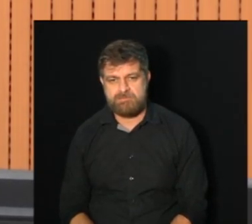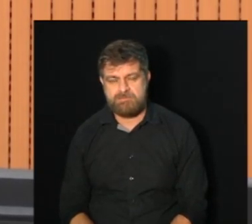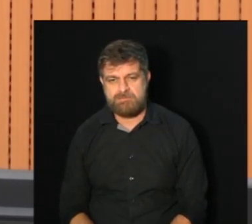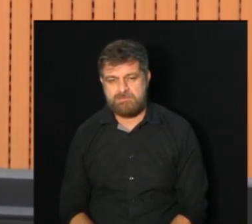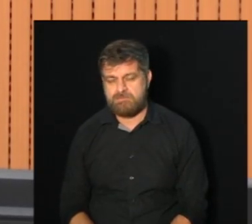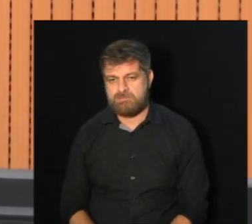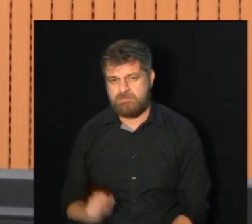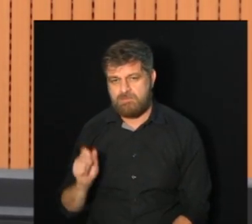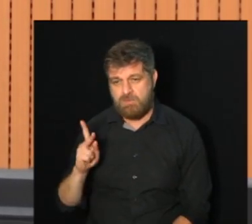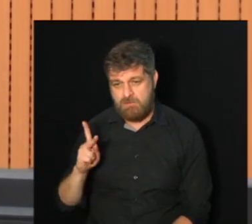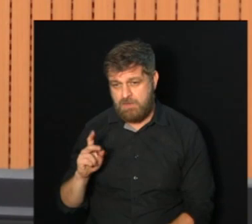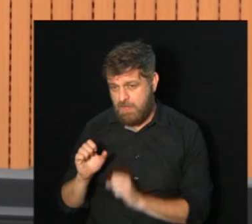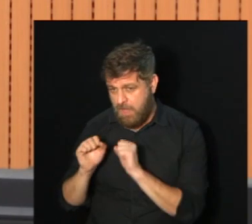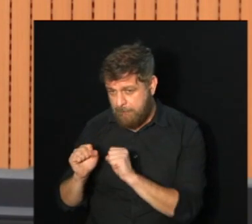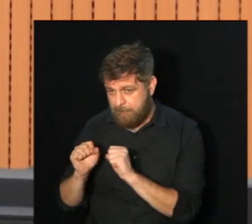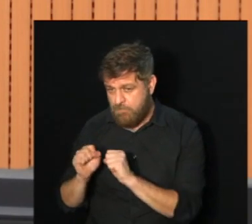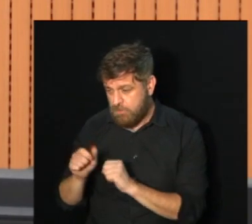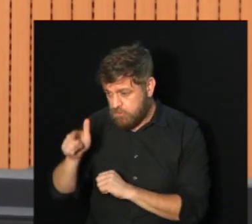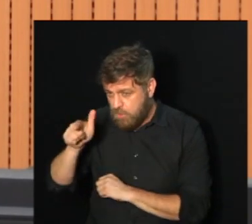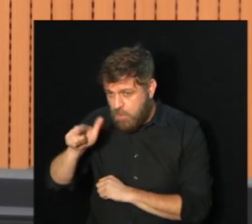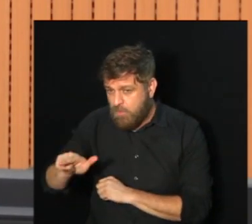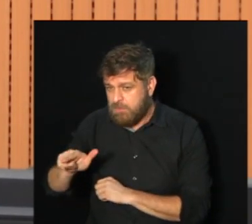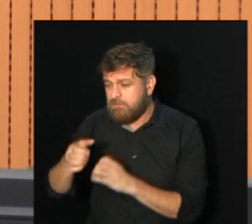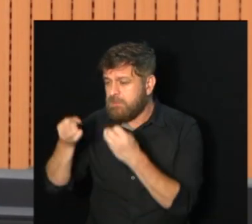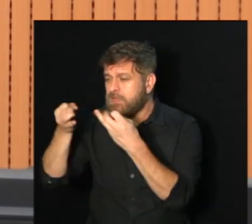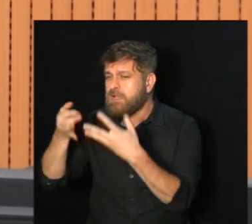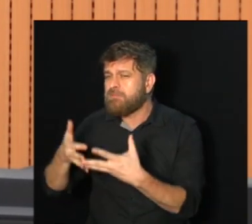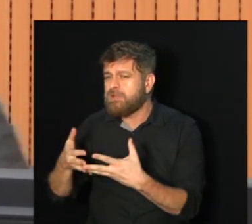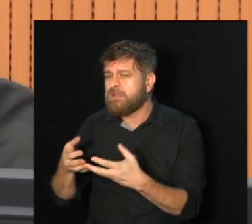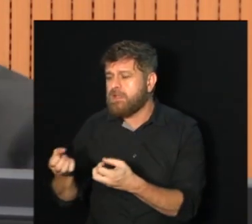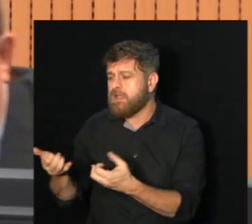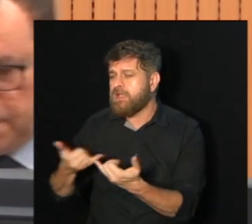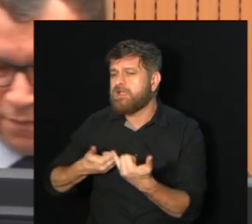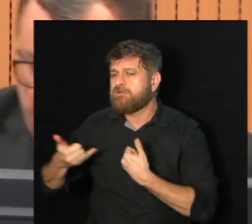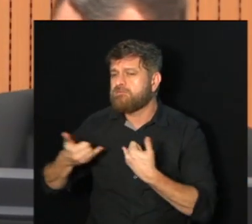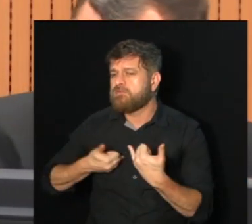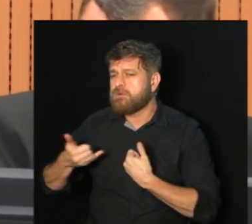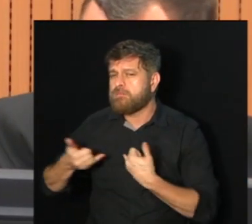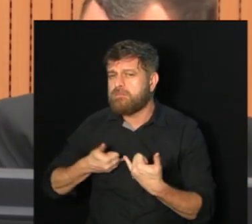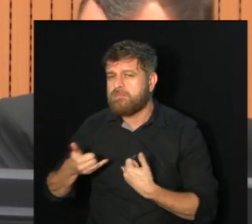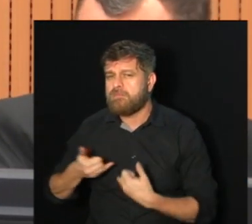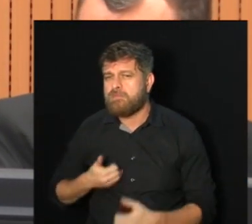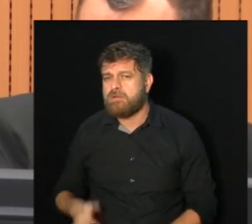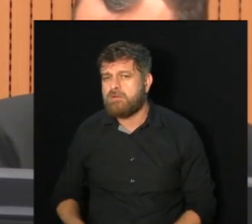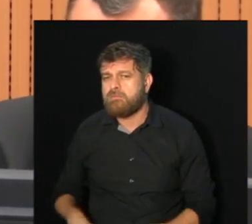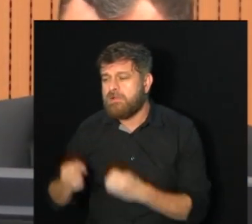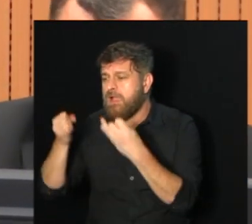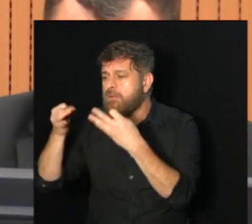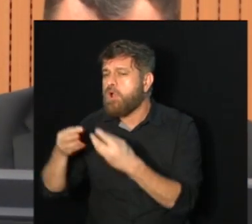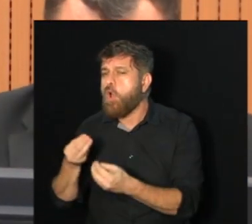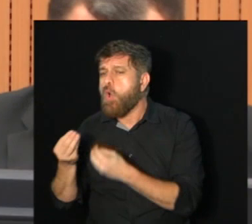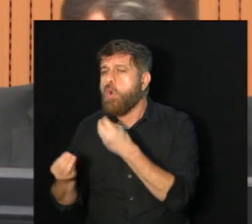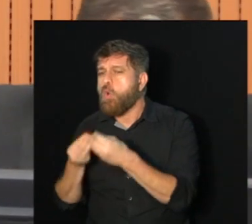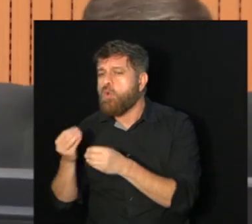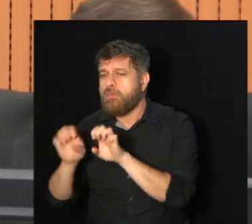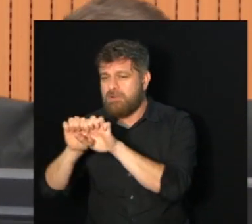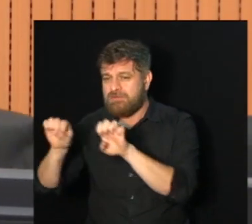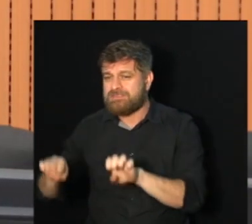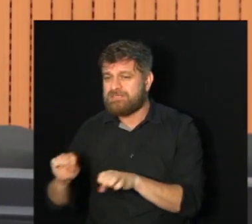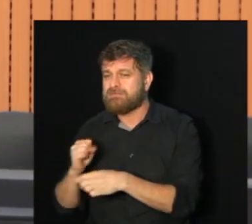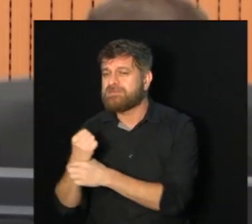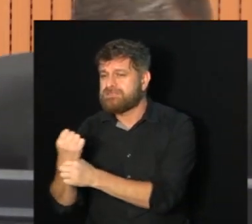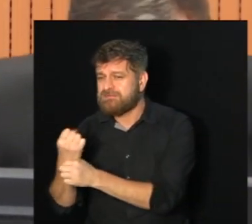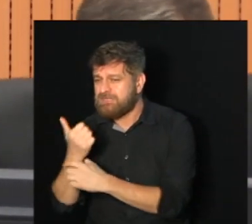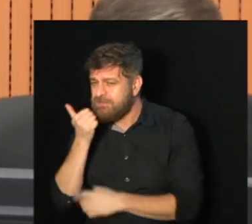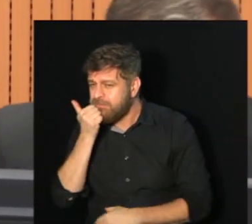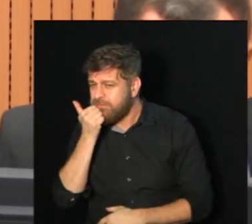Ok, Colin, se puder repetir, informar para a gente uma breve explicação como é que funciona o sistema de segurança com